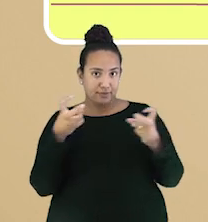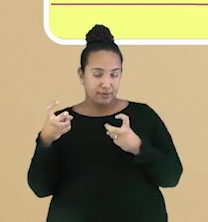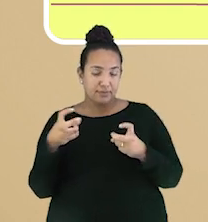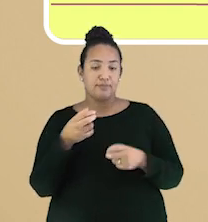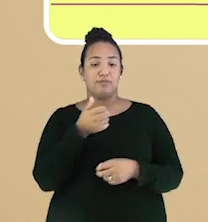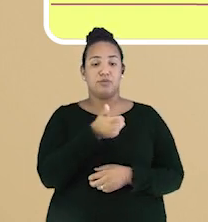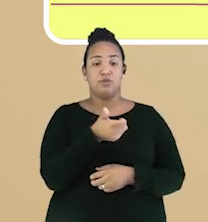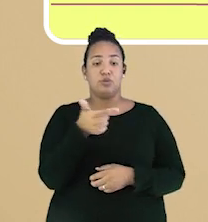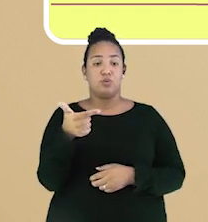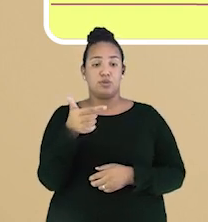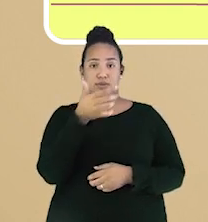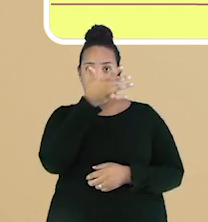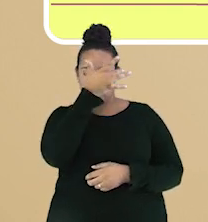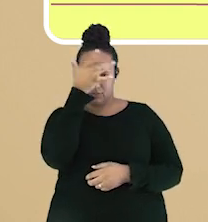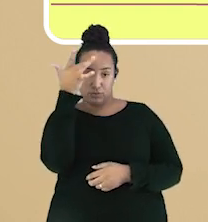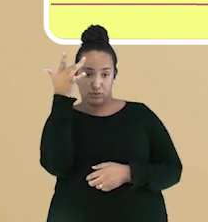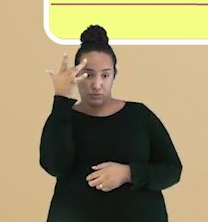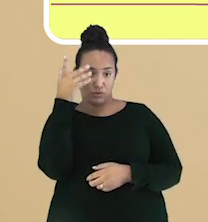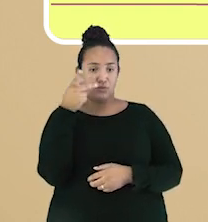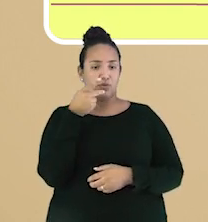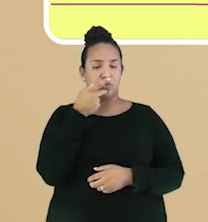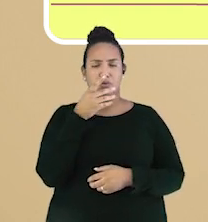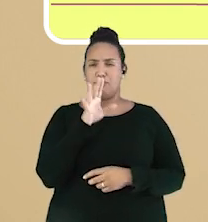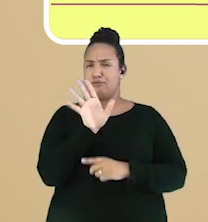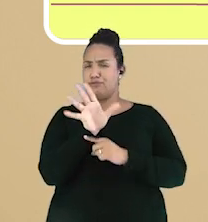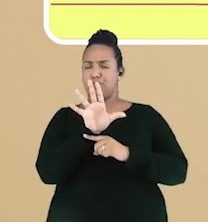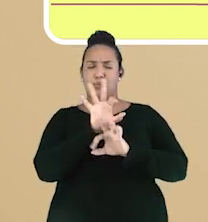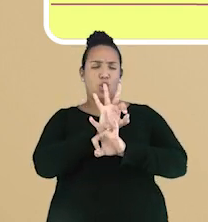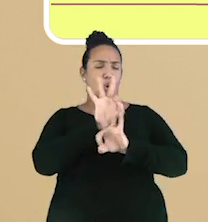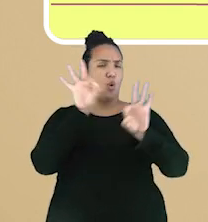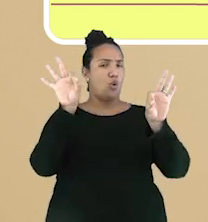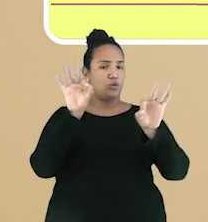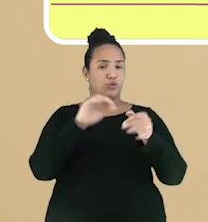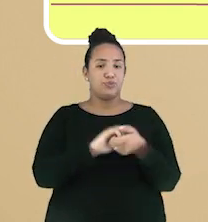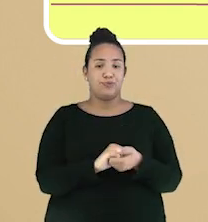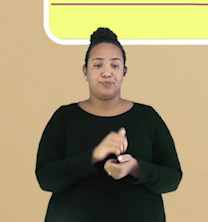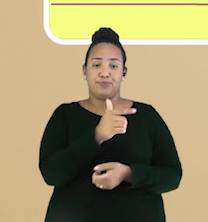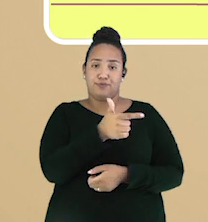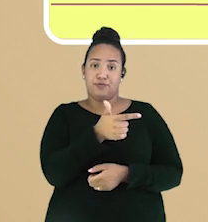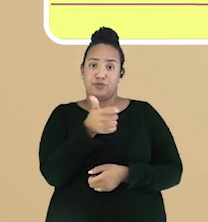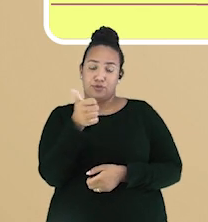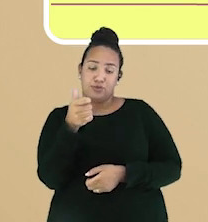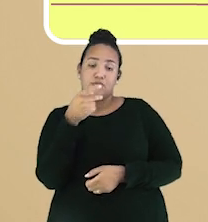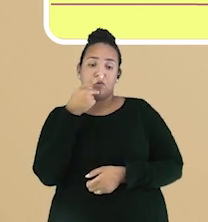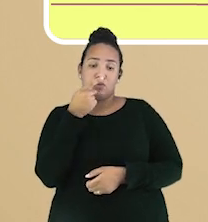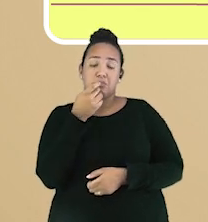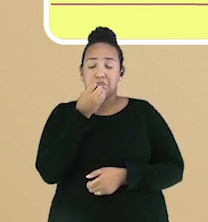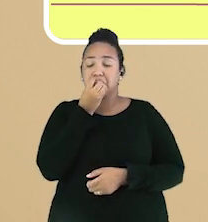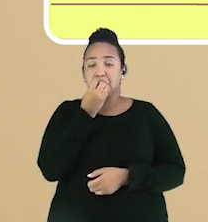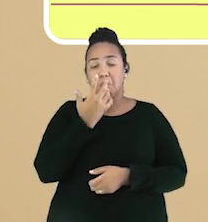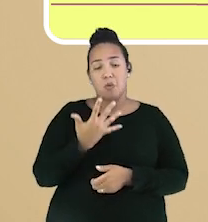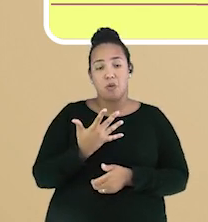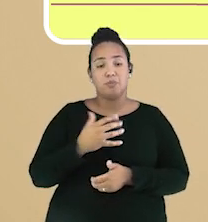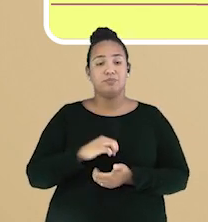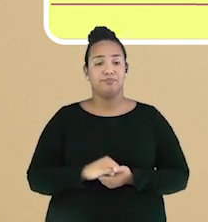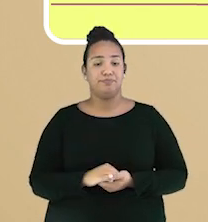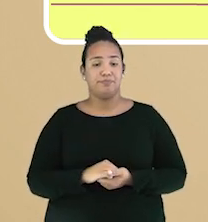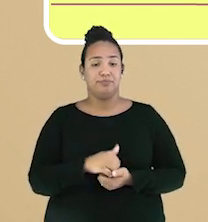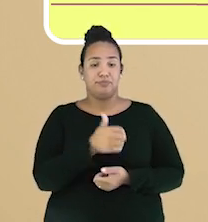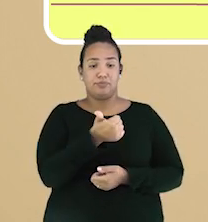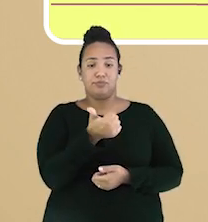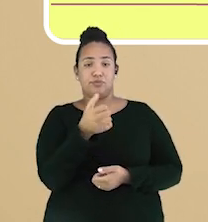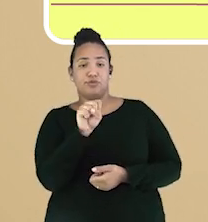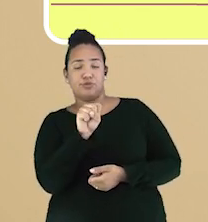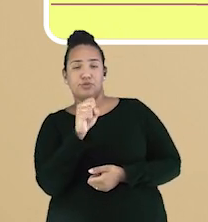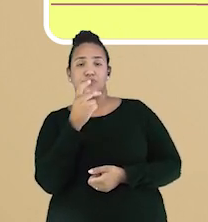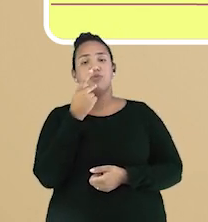pessoas falaram que o filme foi ótimo. 21 disseram que o filme foi bom. E 18